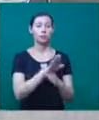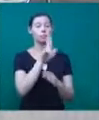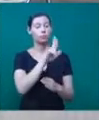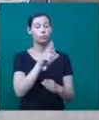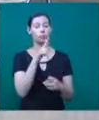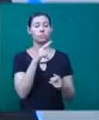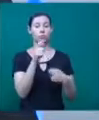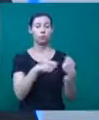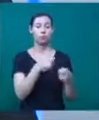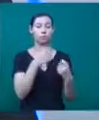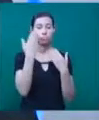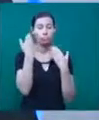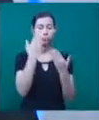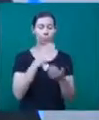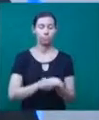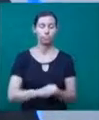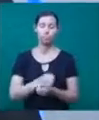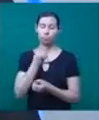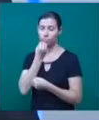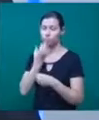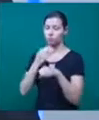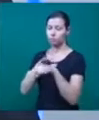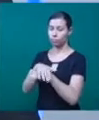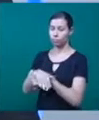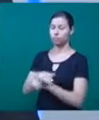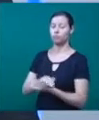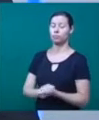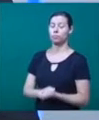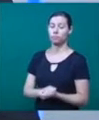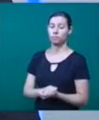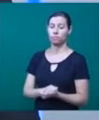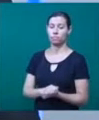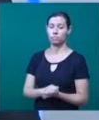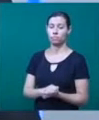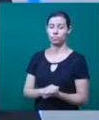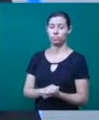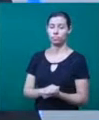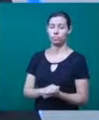mesmo? Obrigado pela presença. Boa noite, telespectadores.